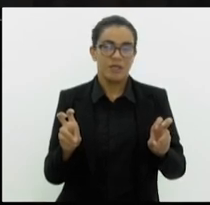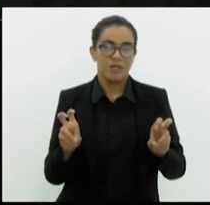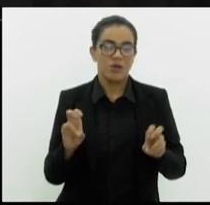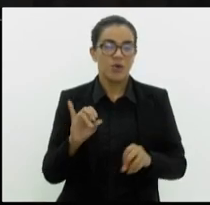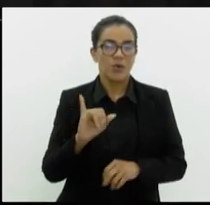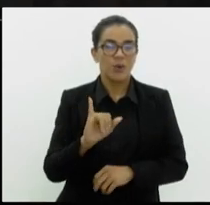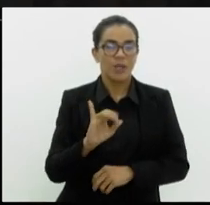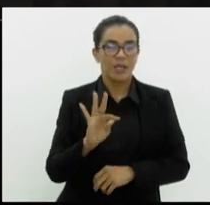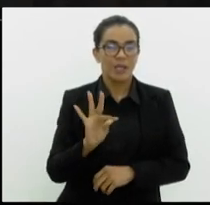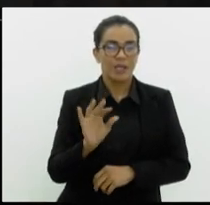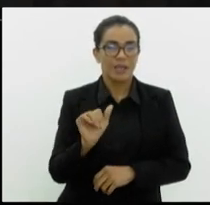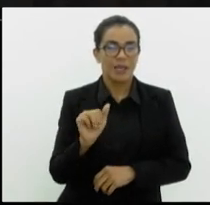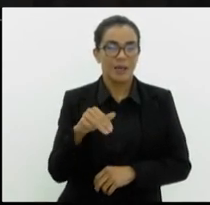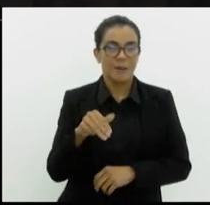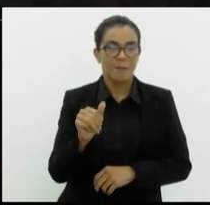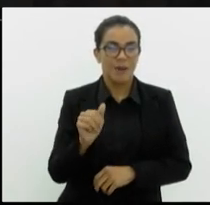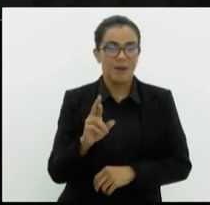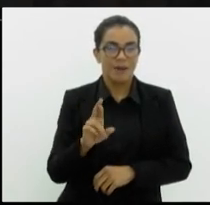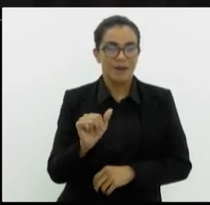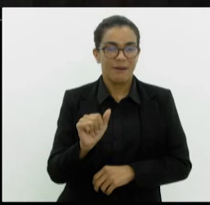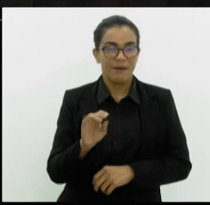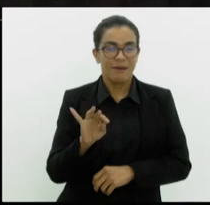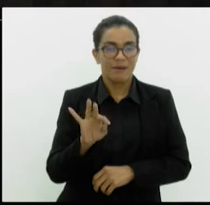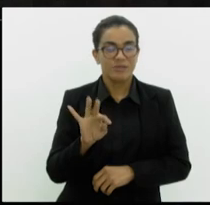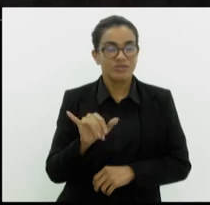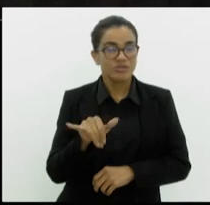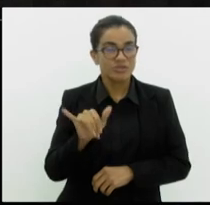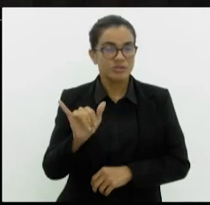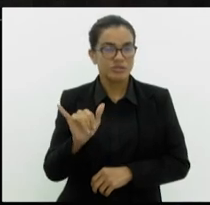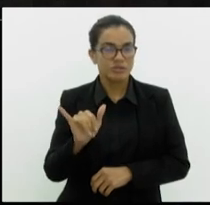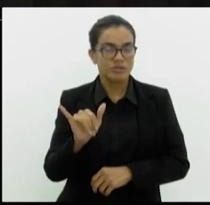dos bombardeios feitos ao Irã.